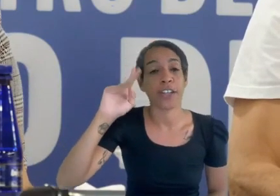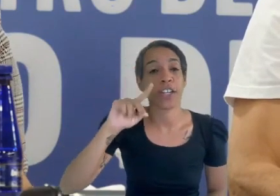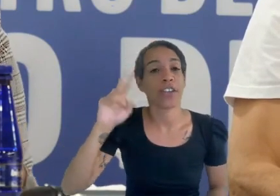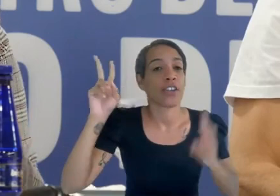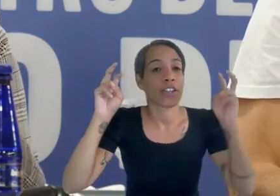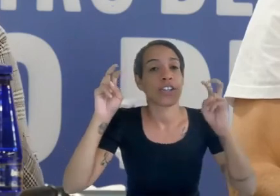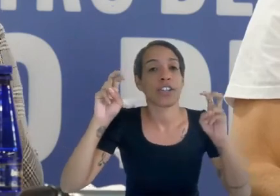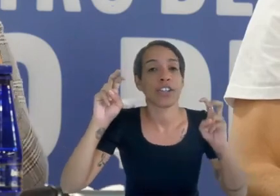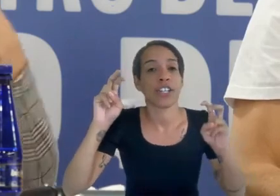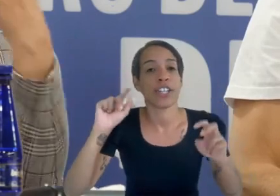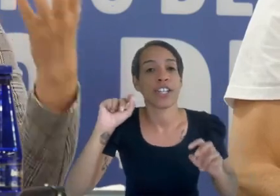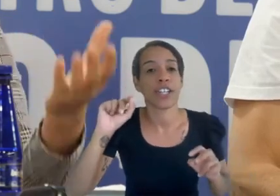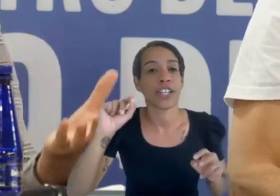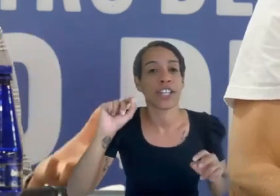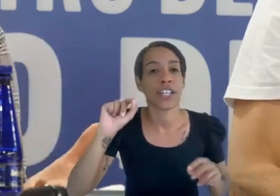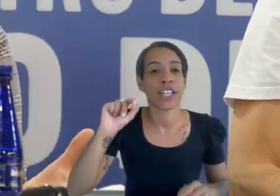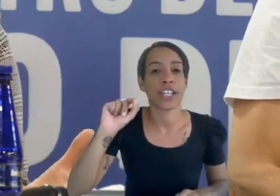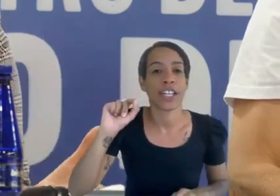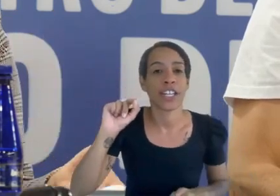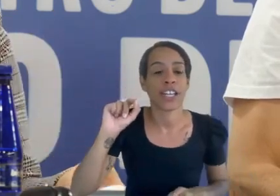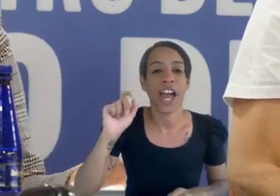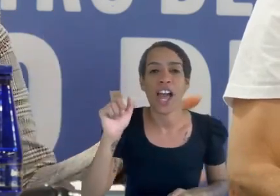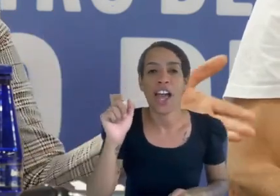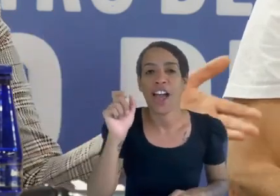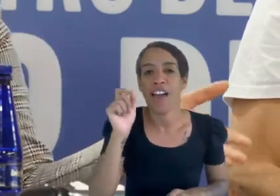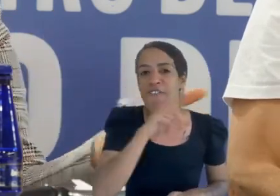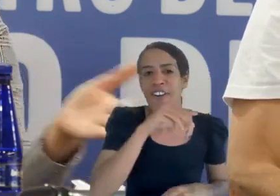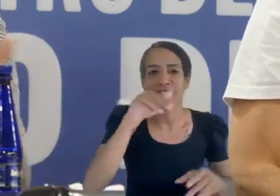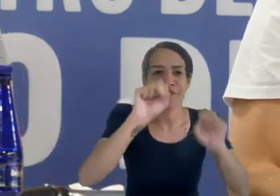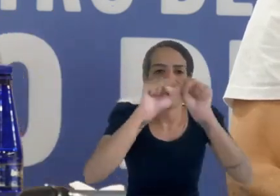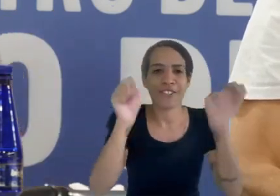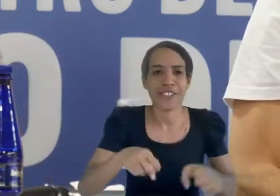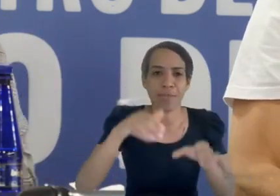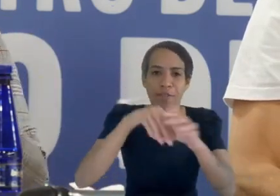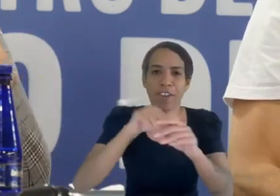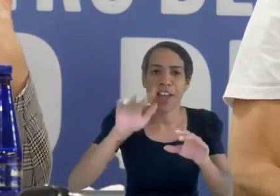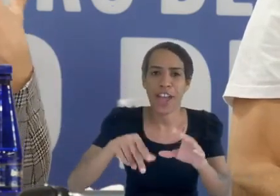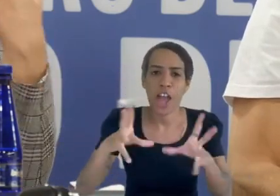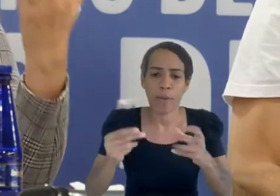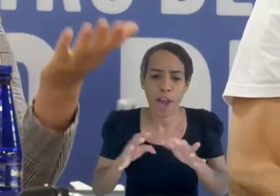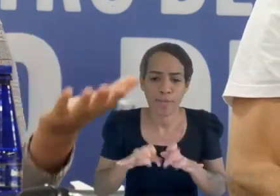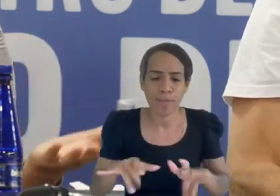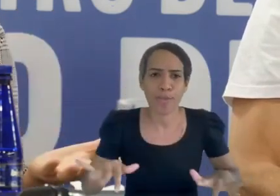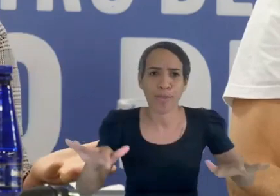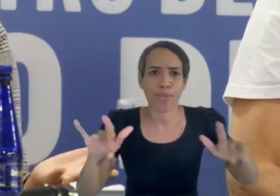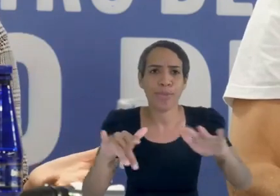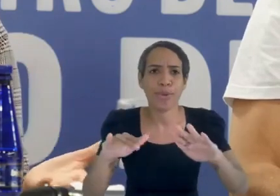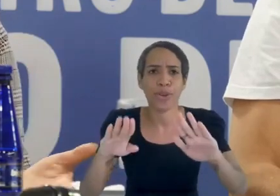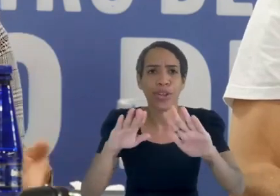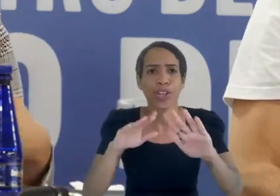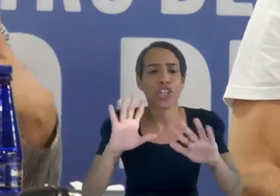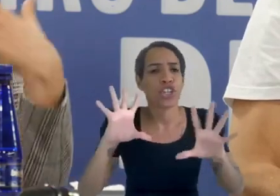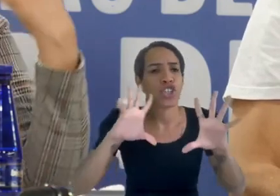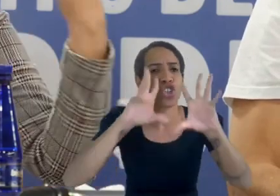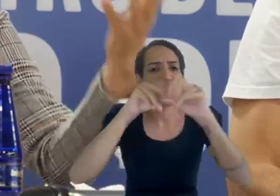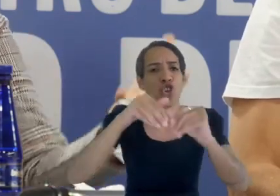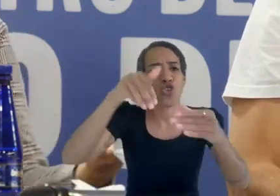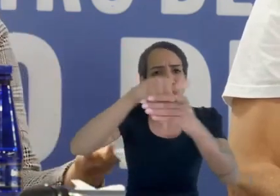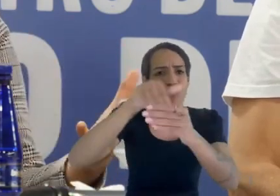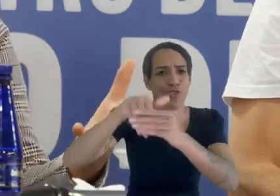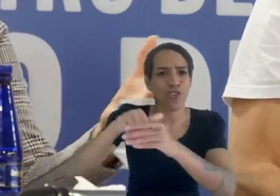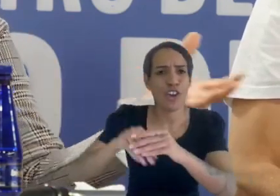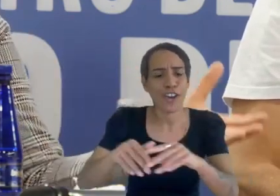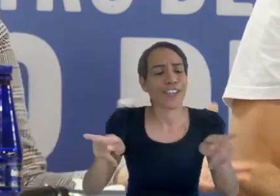a fraude eleitoral foi um elemento de mobilização durante toda a eleição e esse também não é um argumento